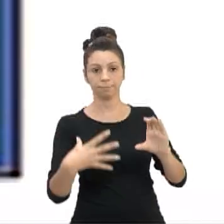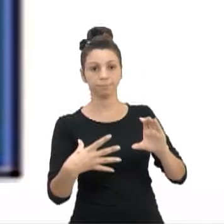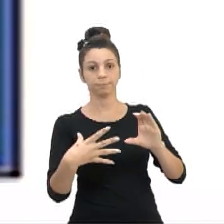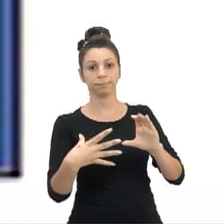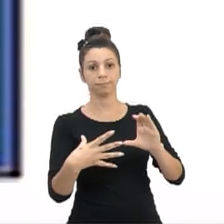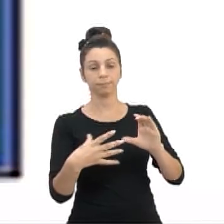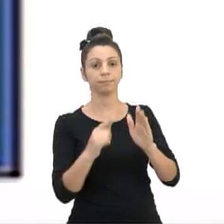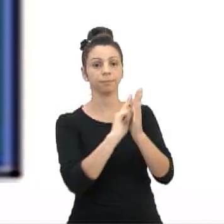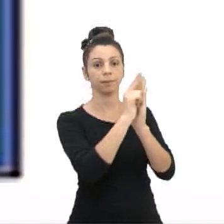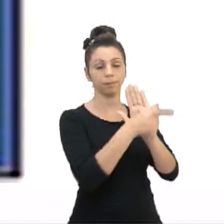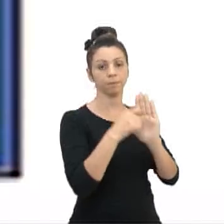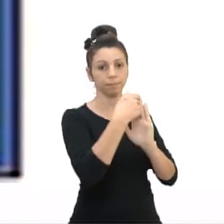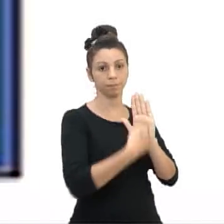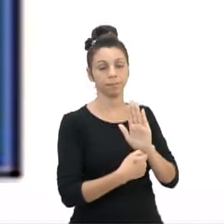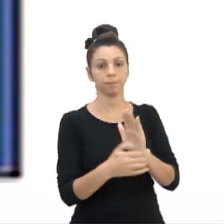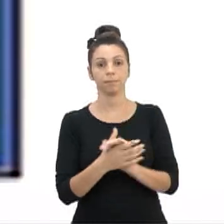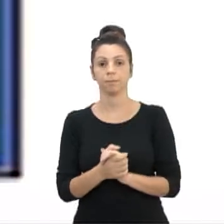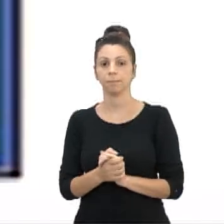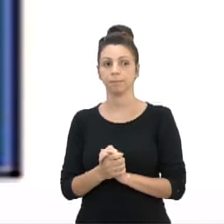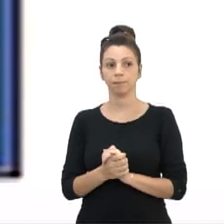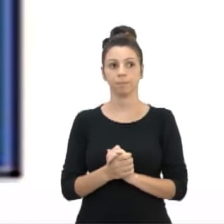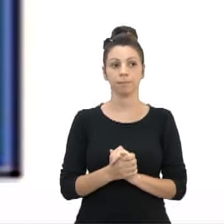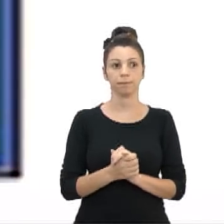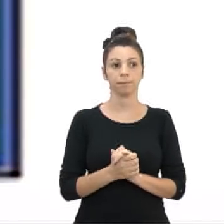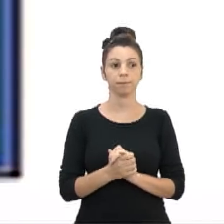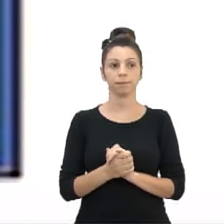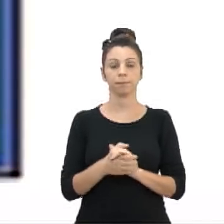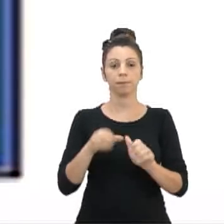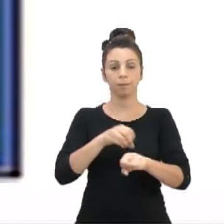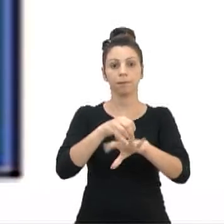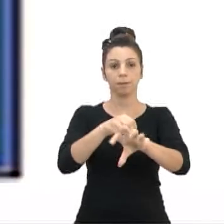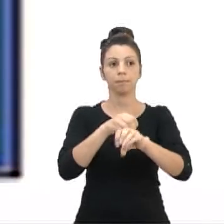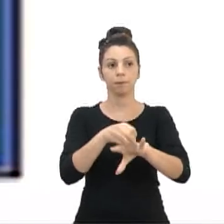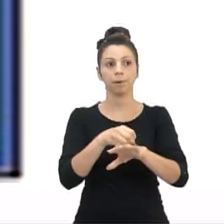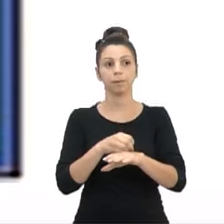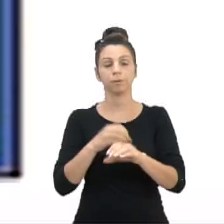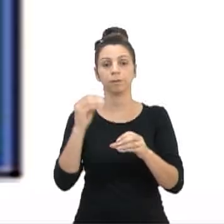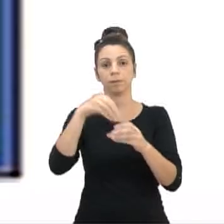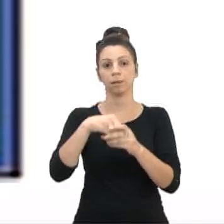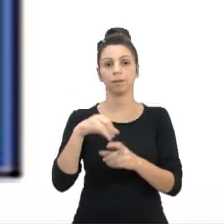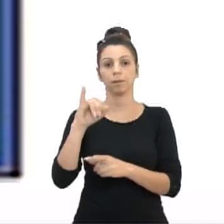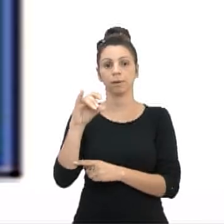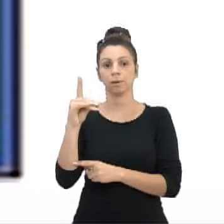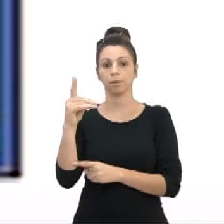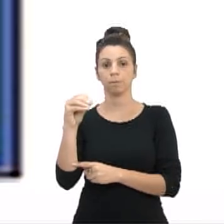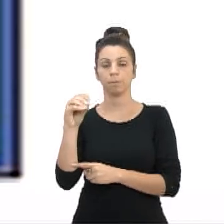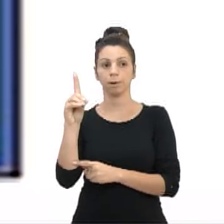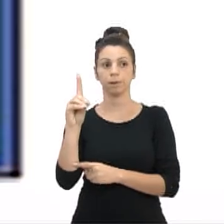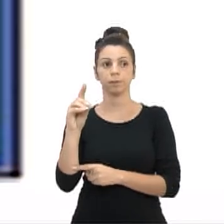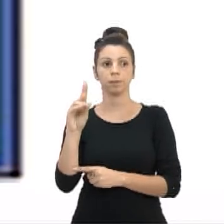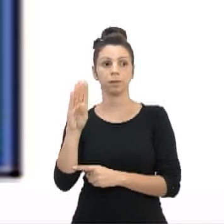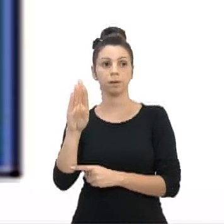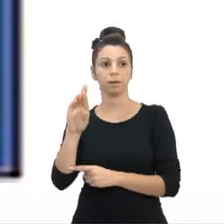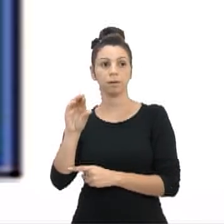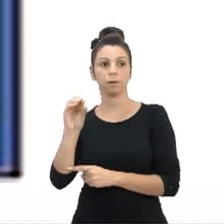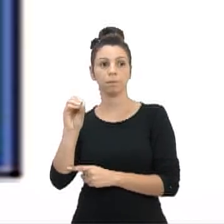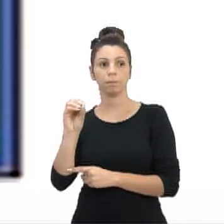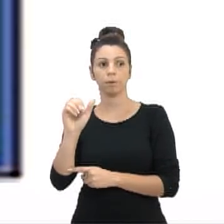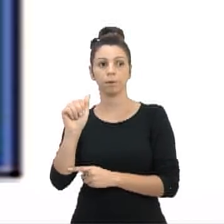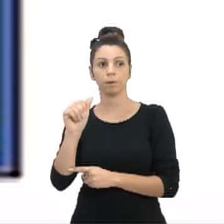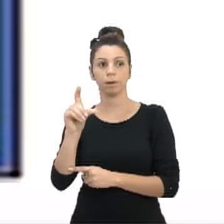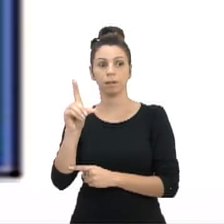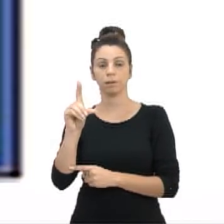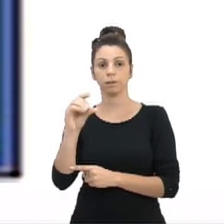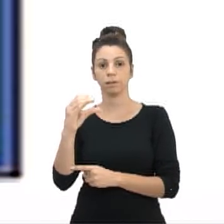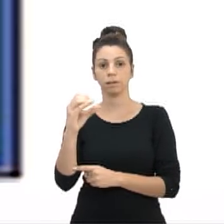desse gênero textual, diz o quê? Podcast é formado de iPod e broadcast, verdadeira. A gente viu isso no início